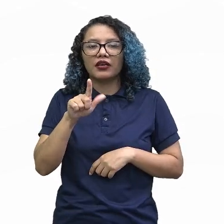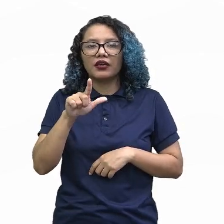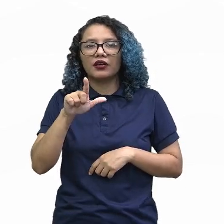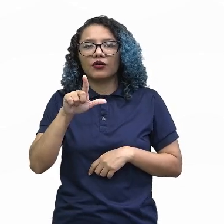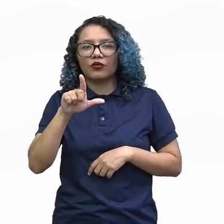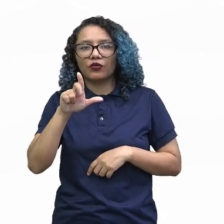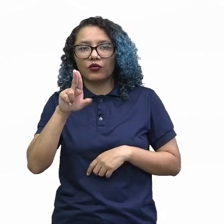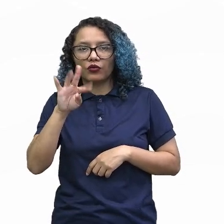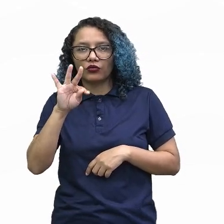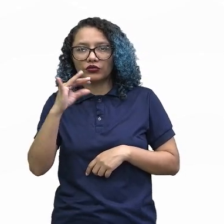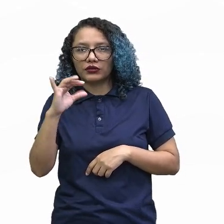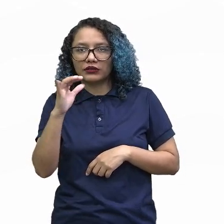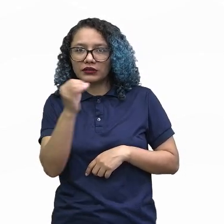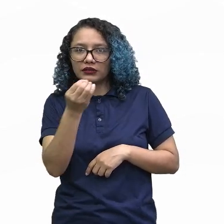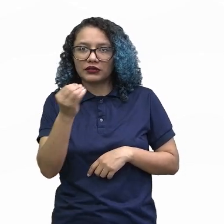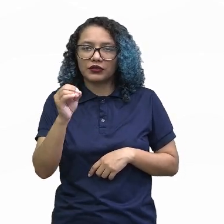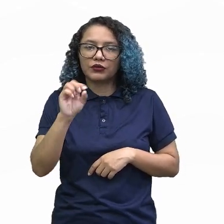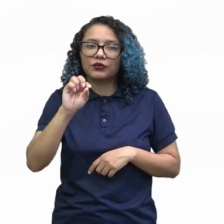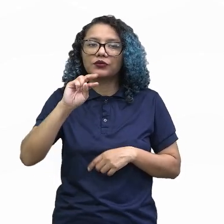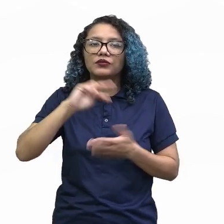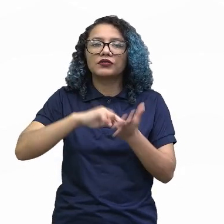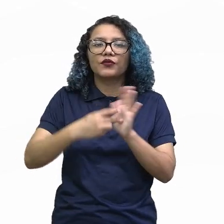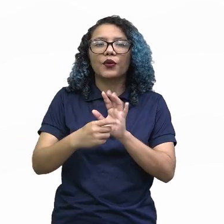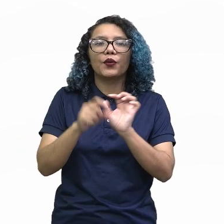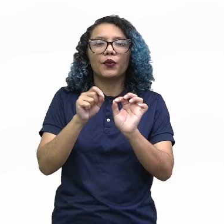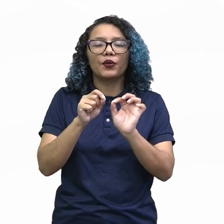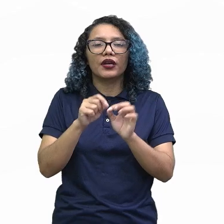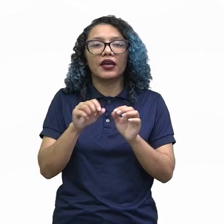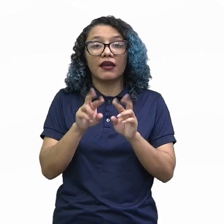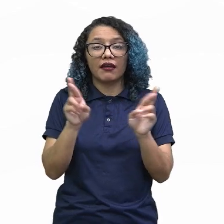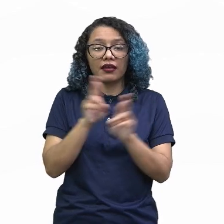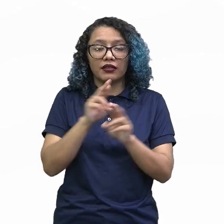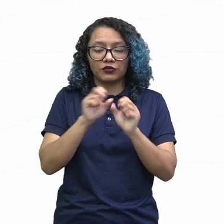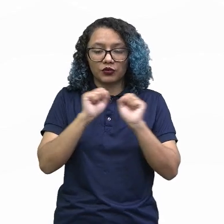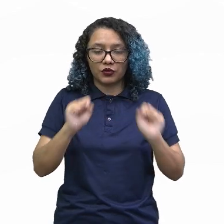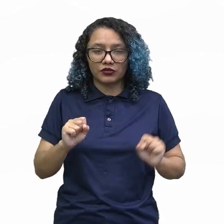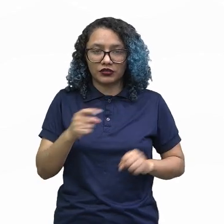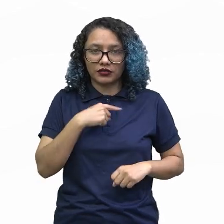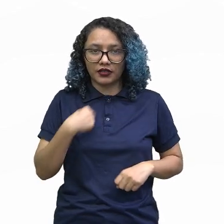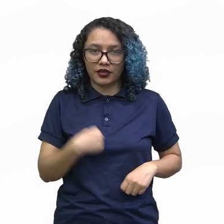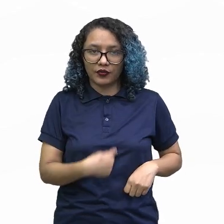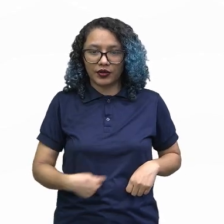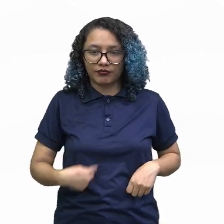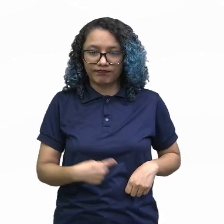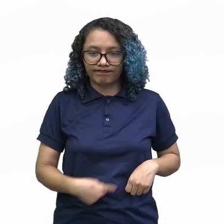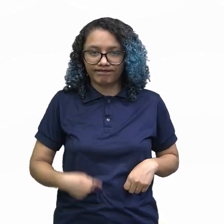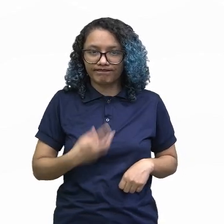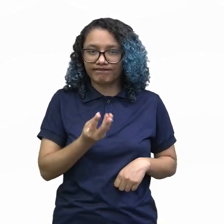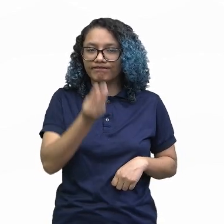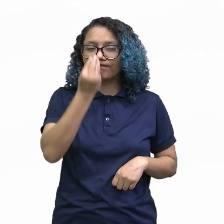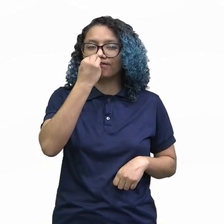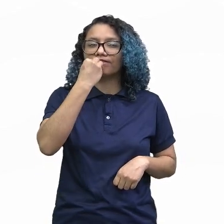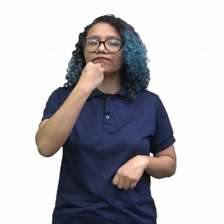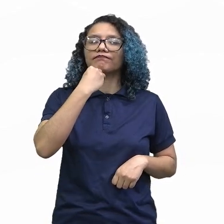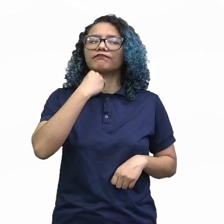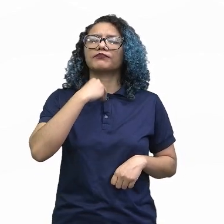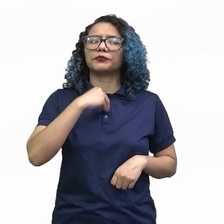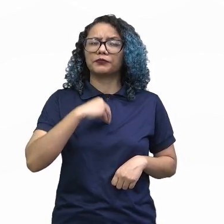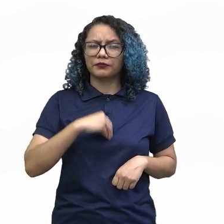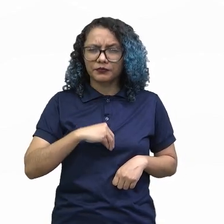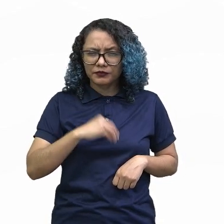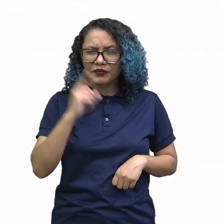aquele processo ali relacionado ao sistema digestório, né, ao engolir ali um alimento.